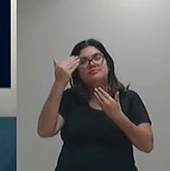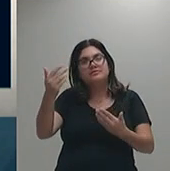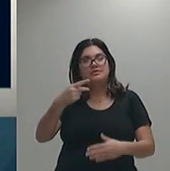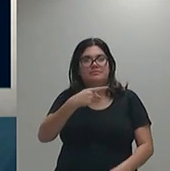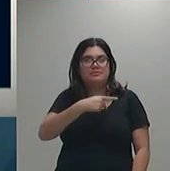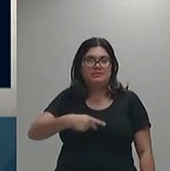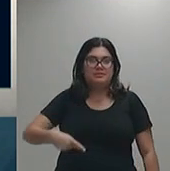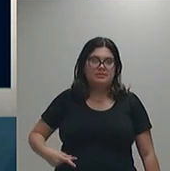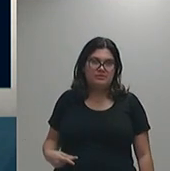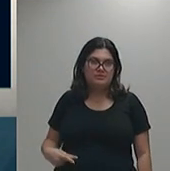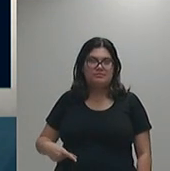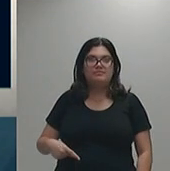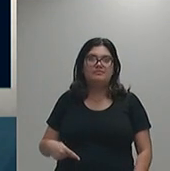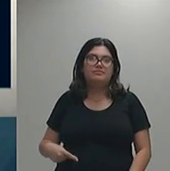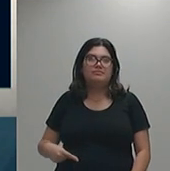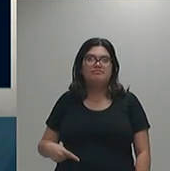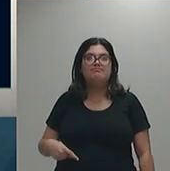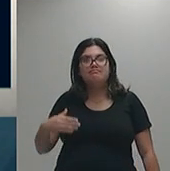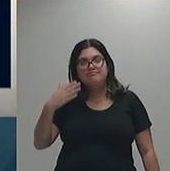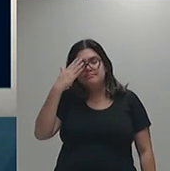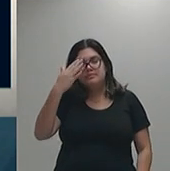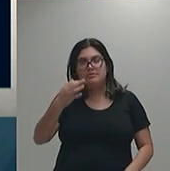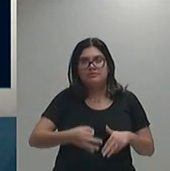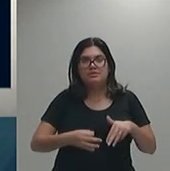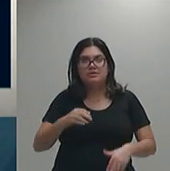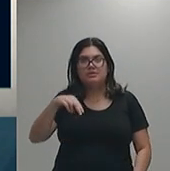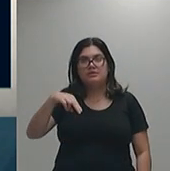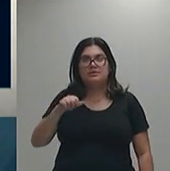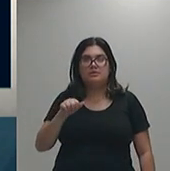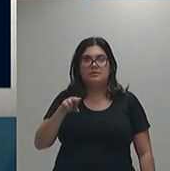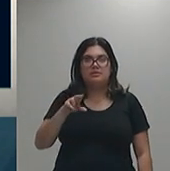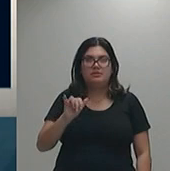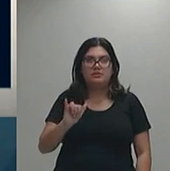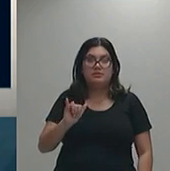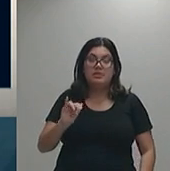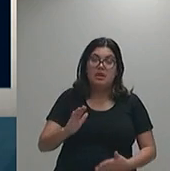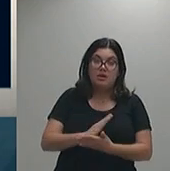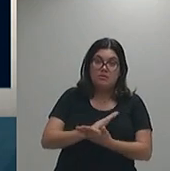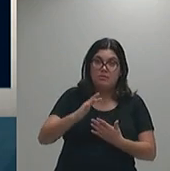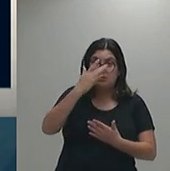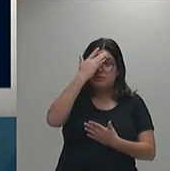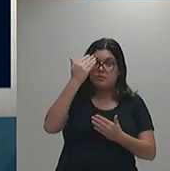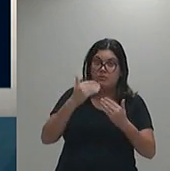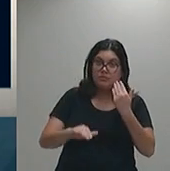beijo bem muito obrigado me adiciona se alguma divergência